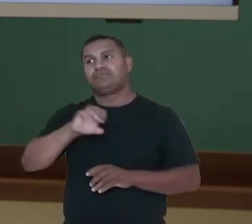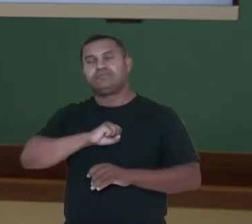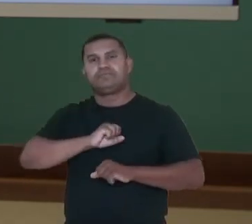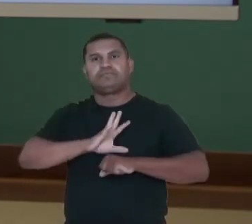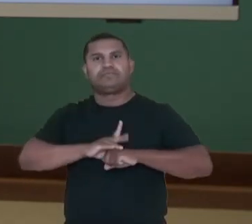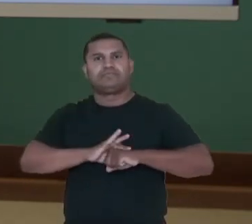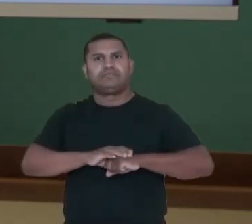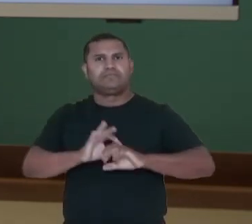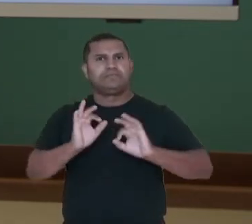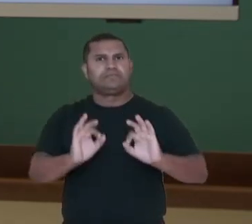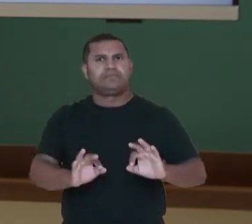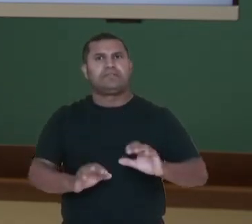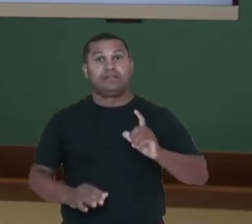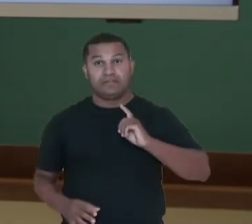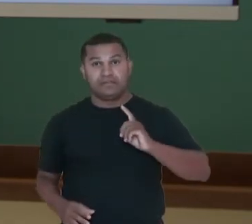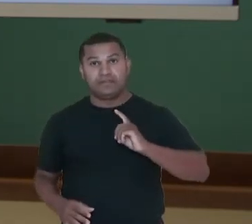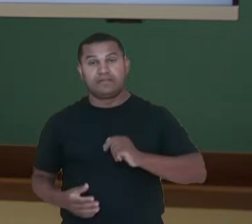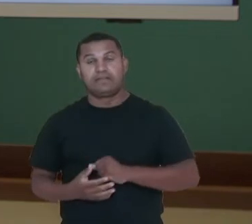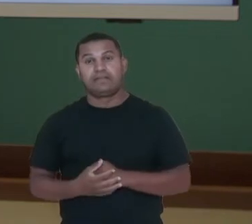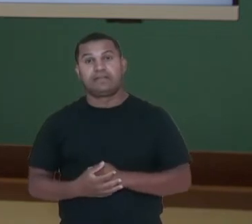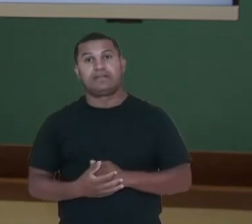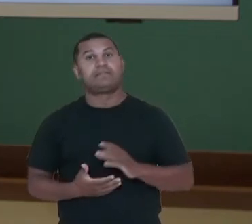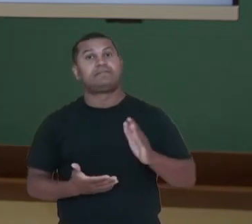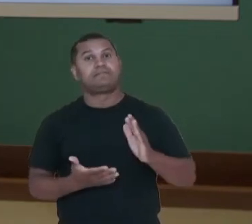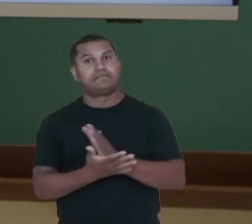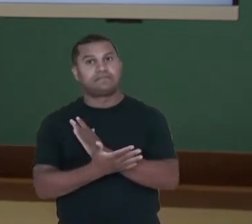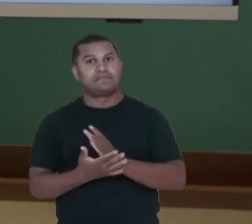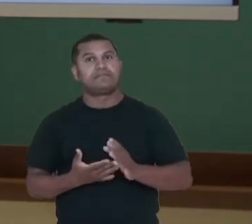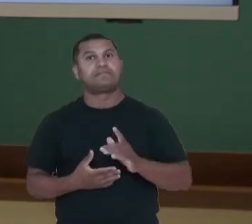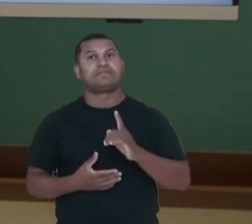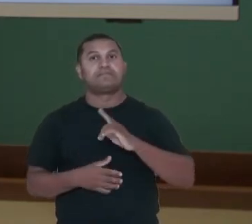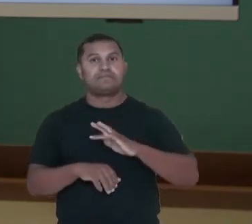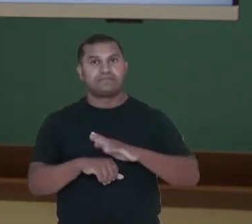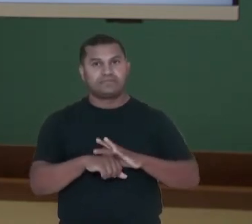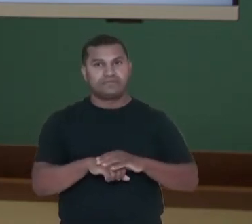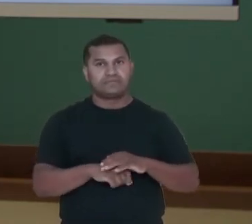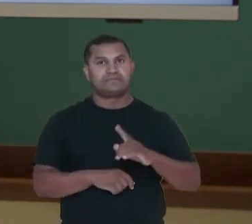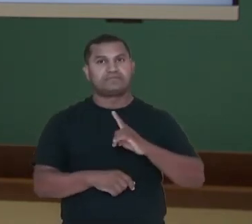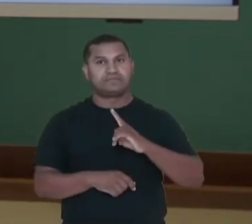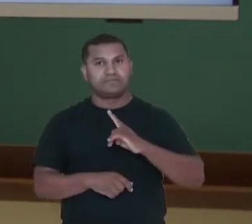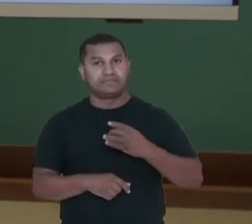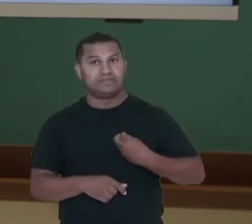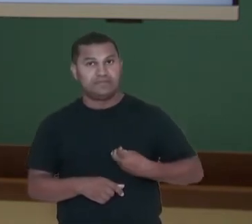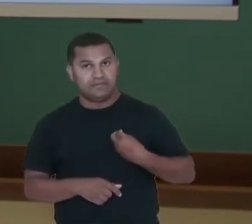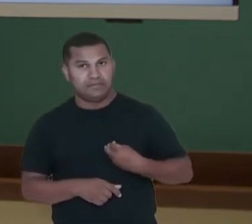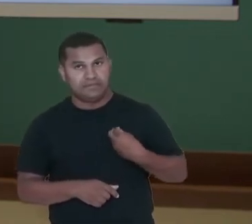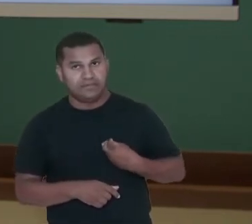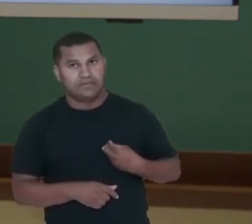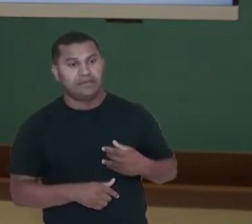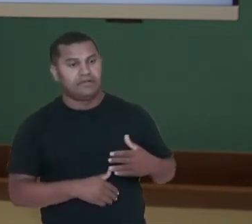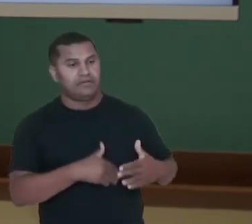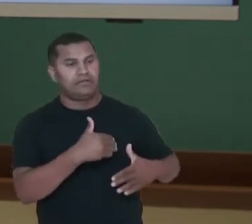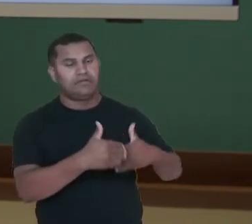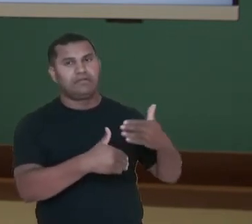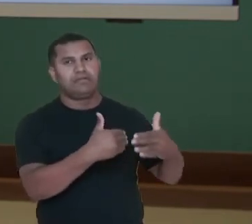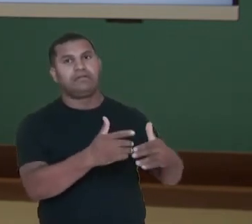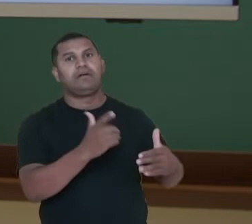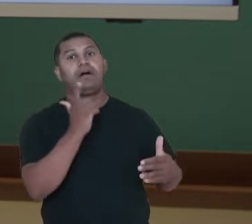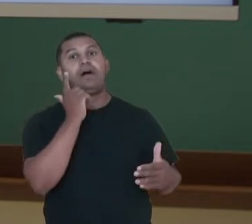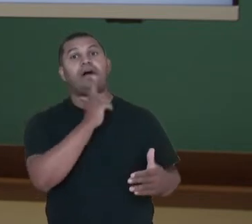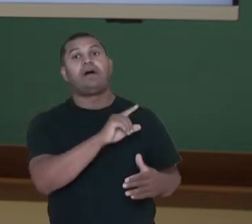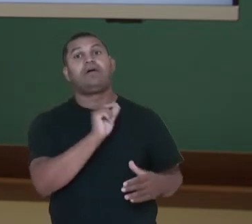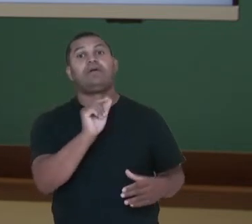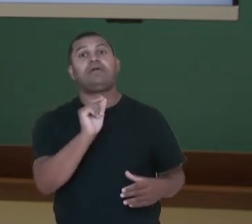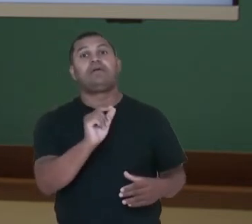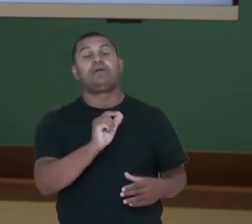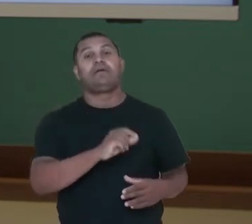de Covid. Então, eles pegaram os pacientes que tiveram casos graves de Covid, um grande número desses pacientes, e analisaram